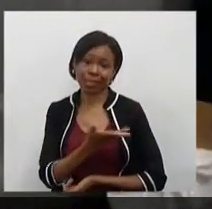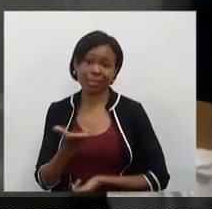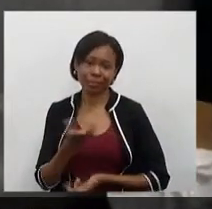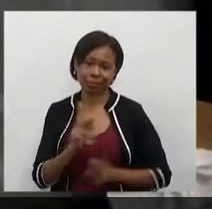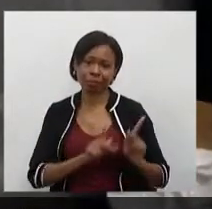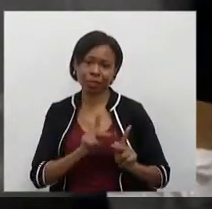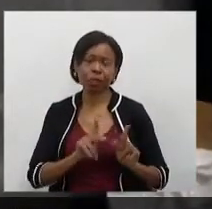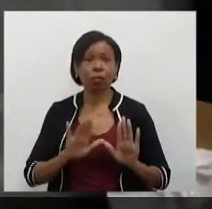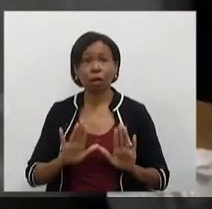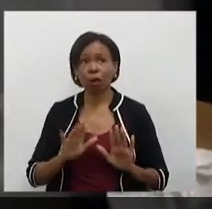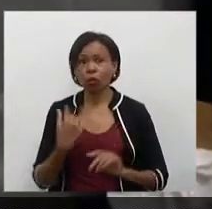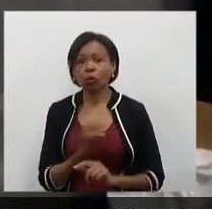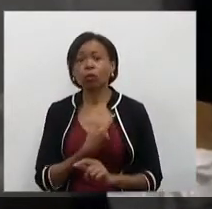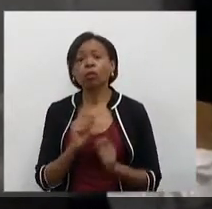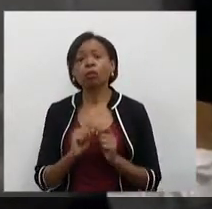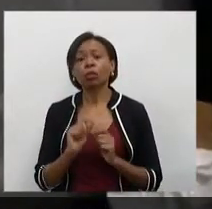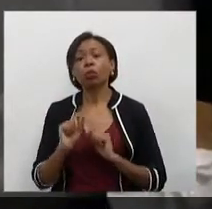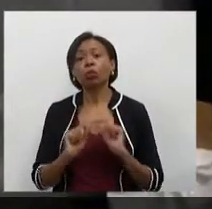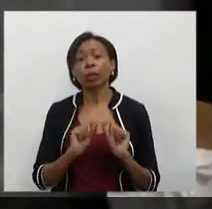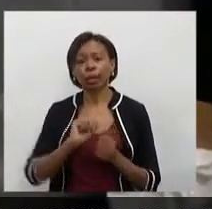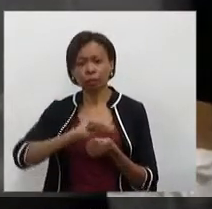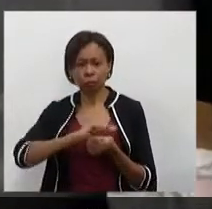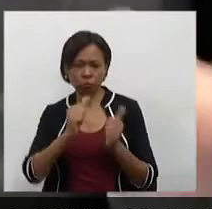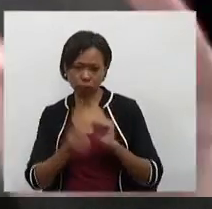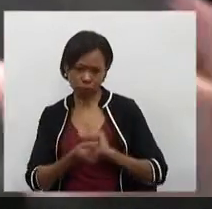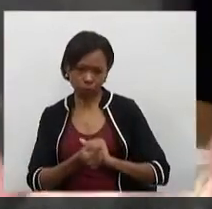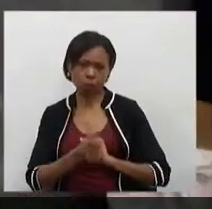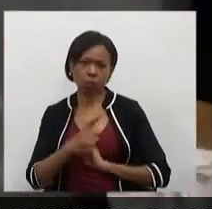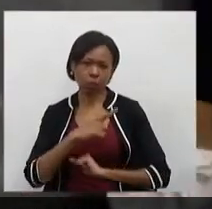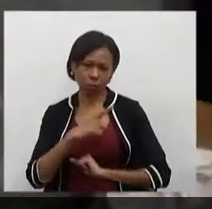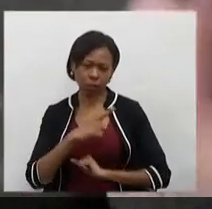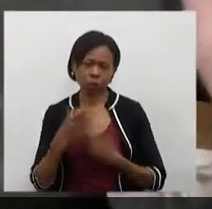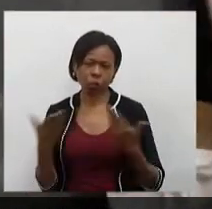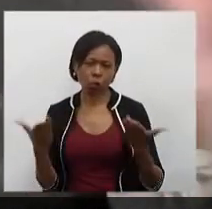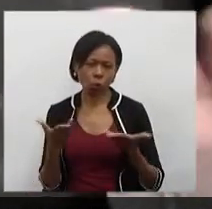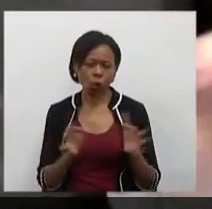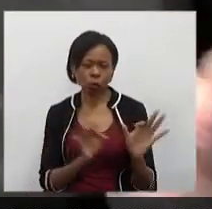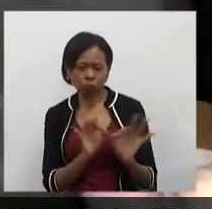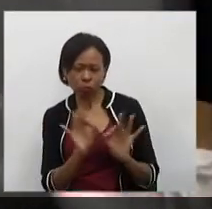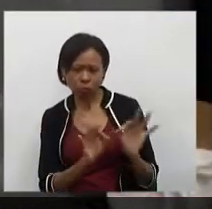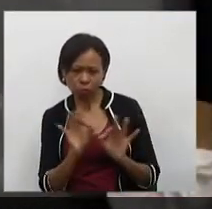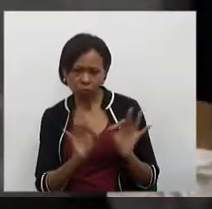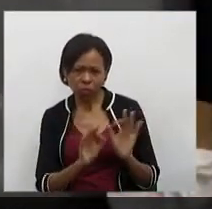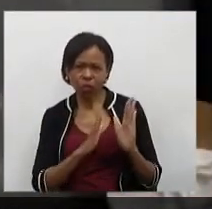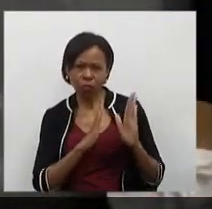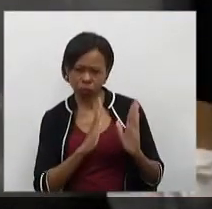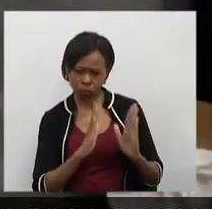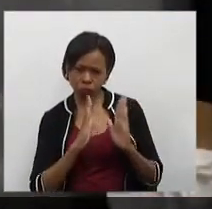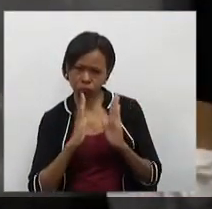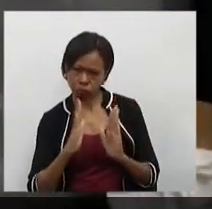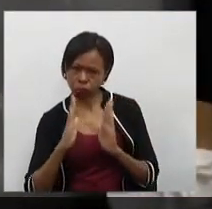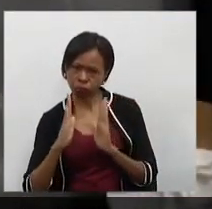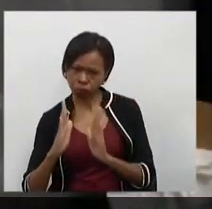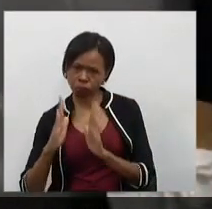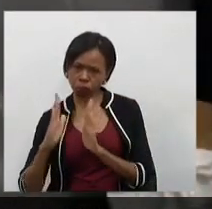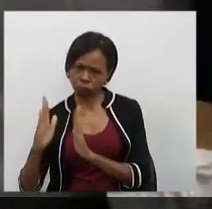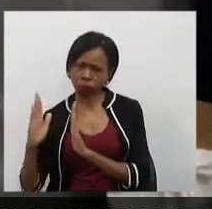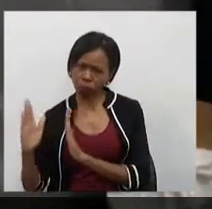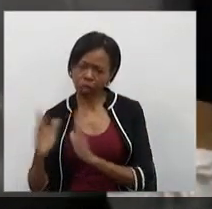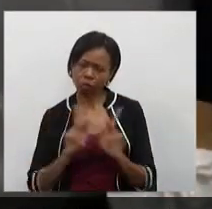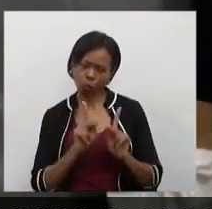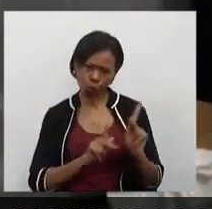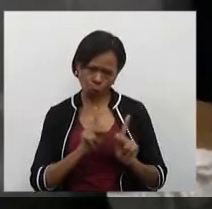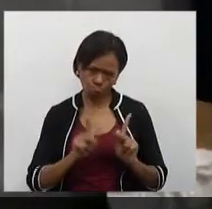nós fizemos? Né? A gente tem uma pactuação CIB, que nós, ou a gente organiza só escalonamento, né, de população,